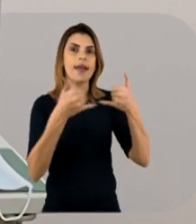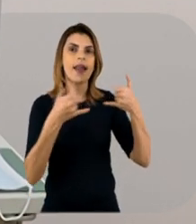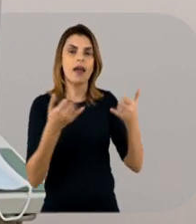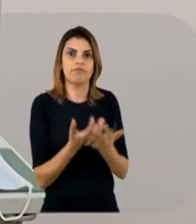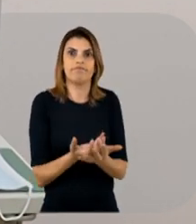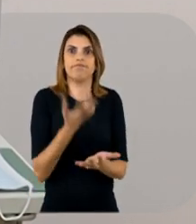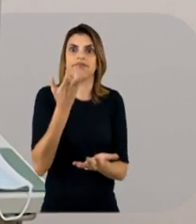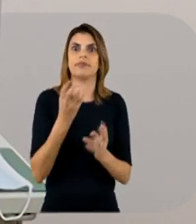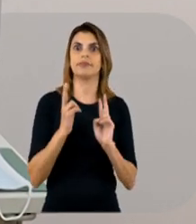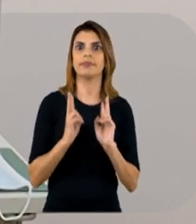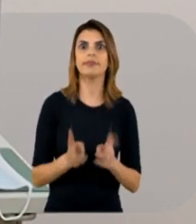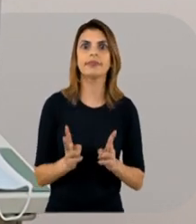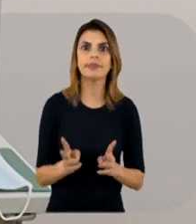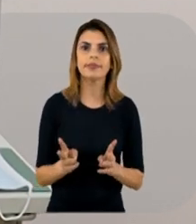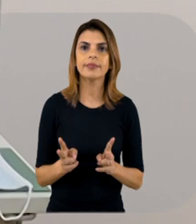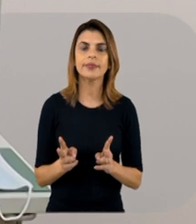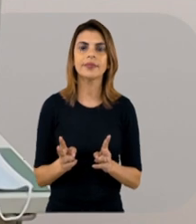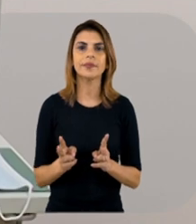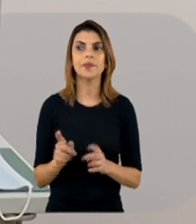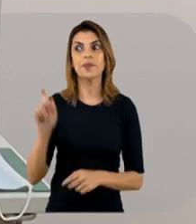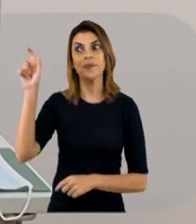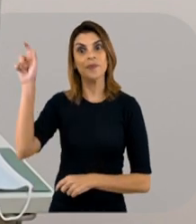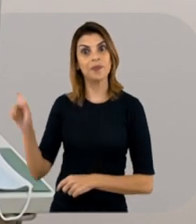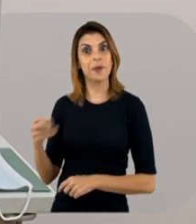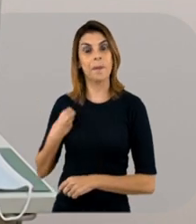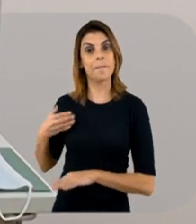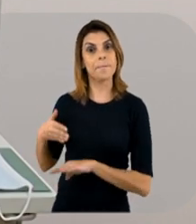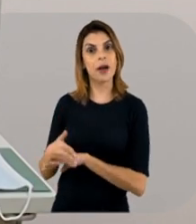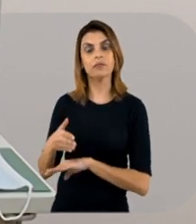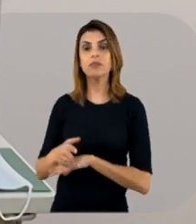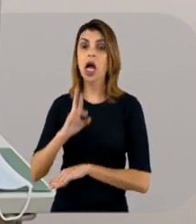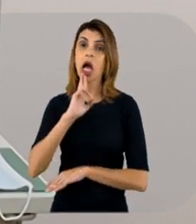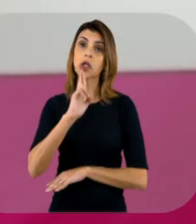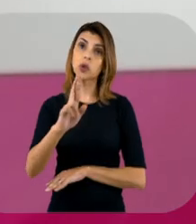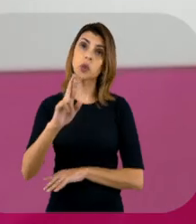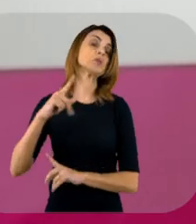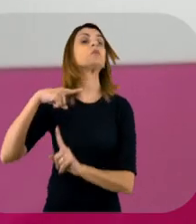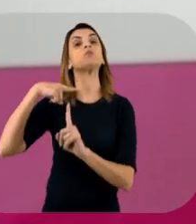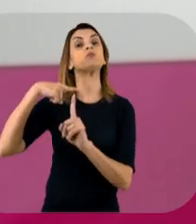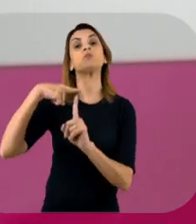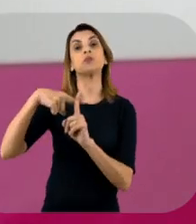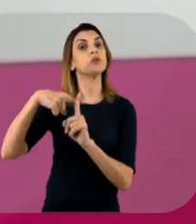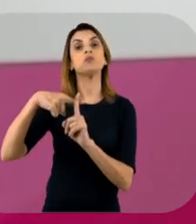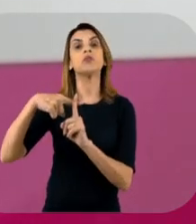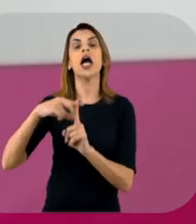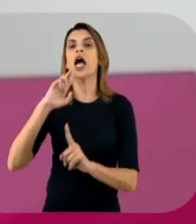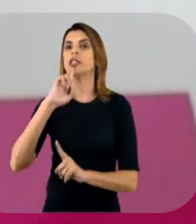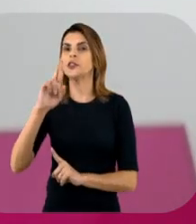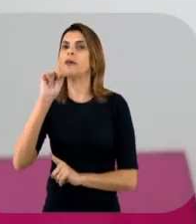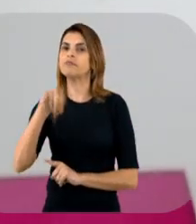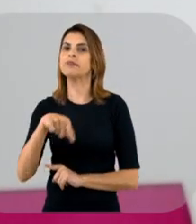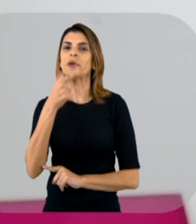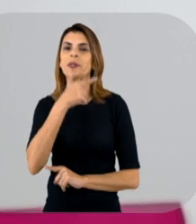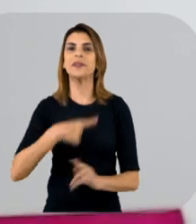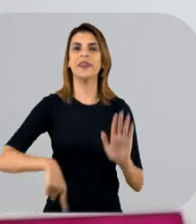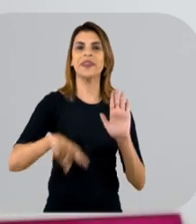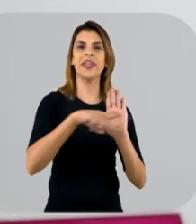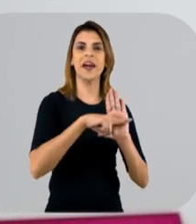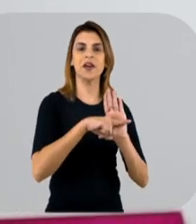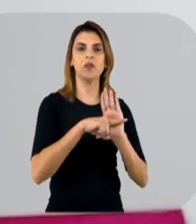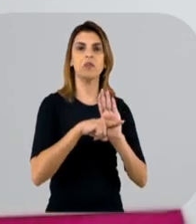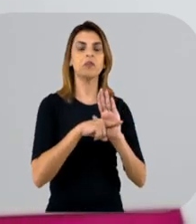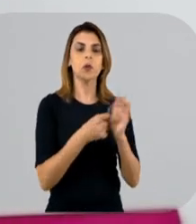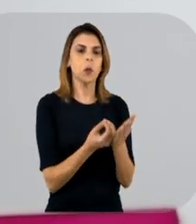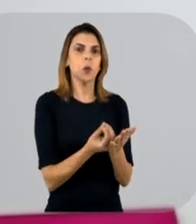Quais são as linhas que de fato acenderam no caso da nossa participante O resultado é negativo uma vez